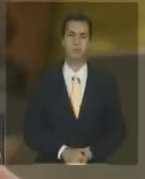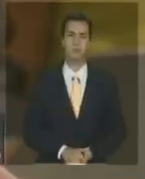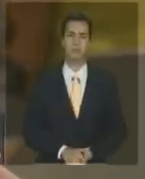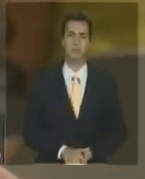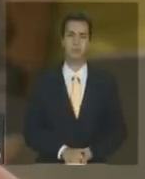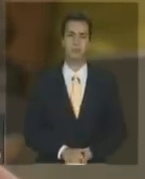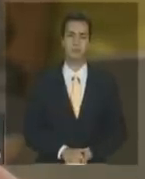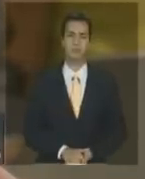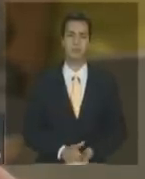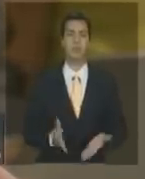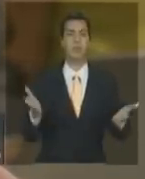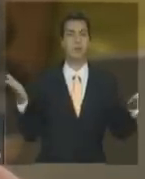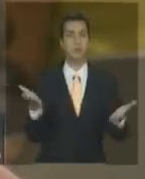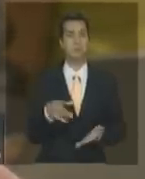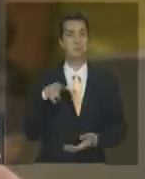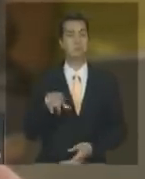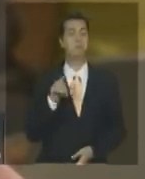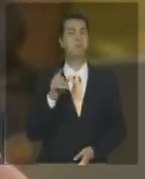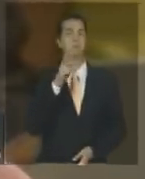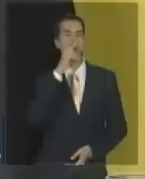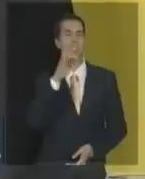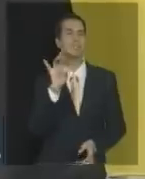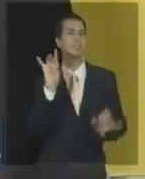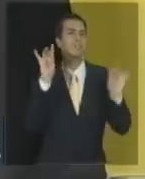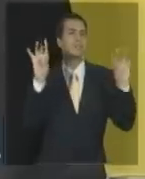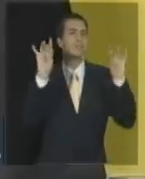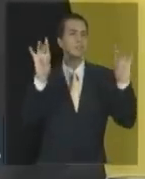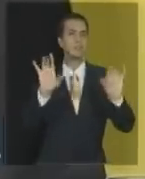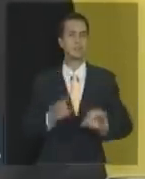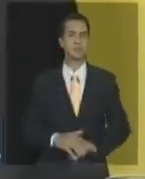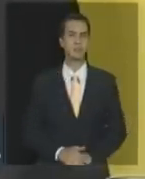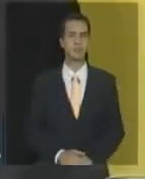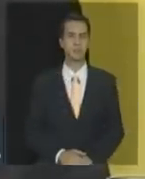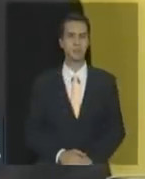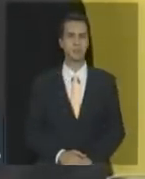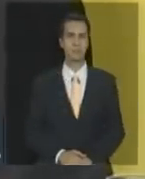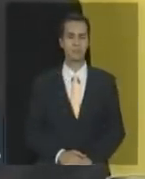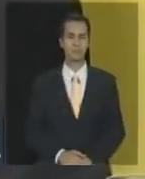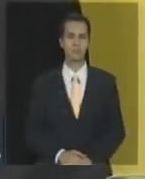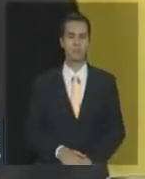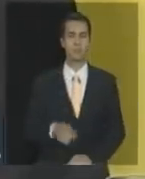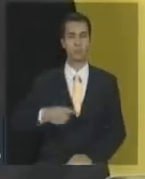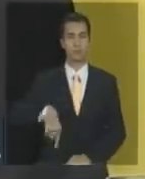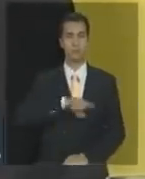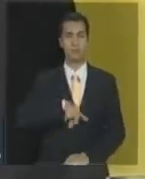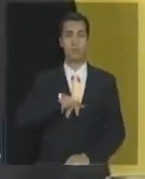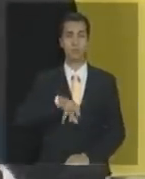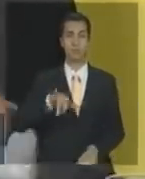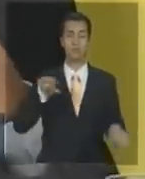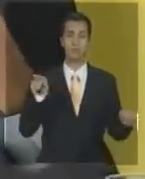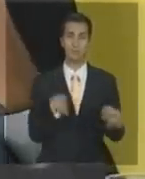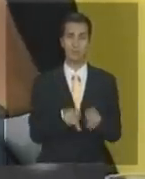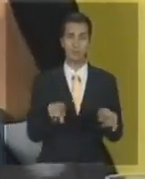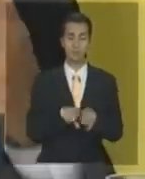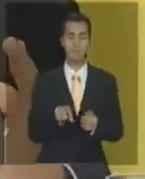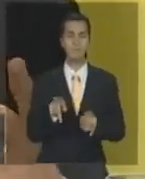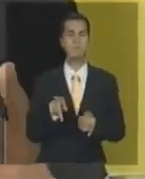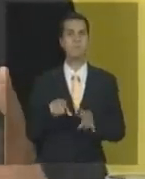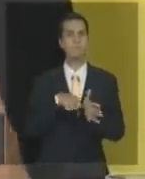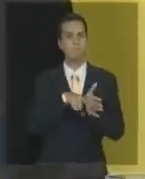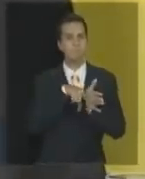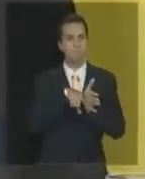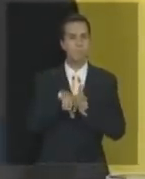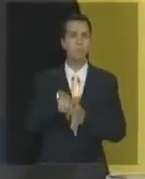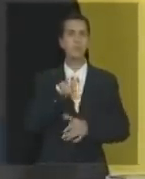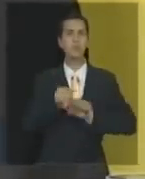a cereja do bolo, se posso usar essa expressão, porque vamos também buscar ouvir